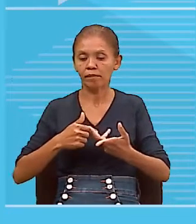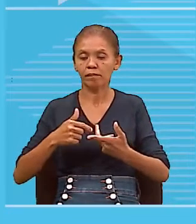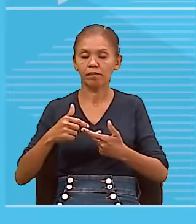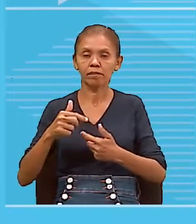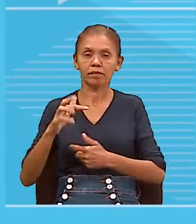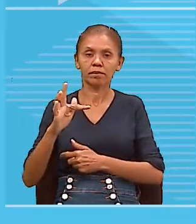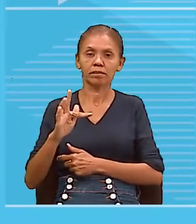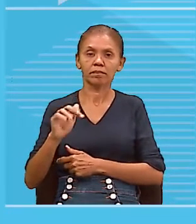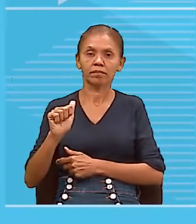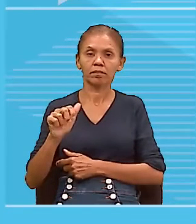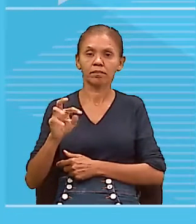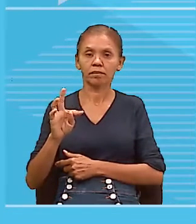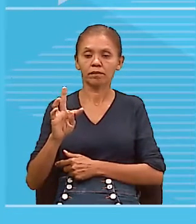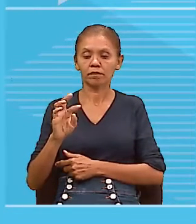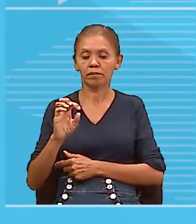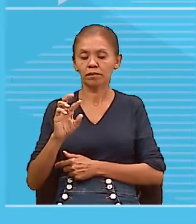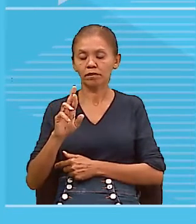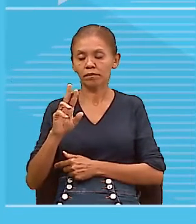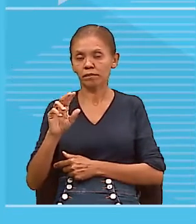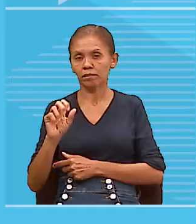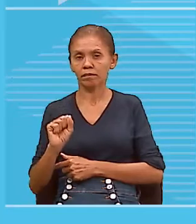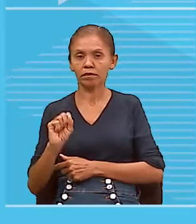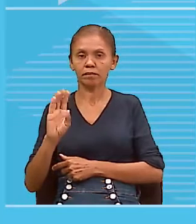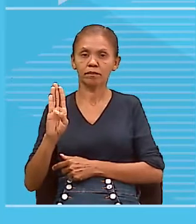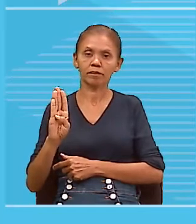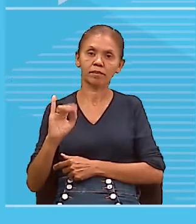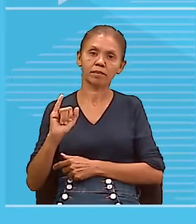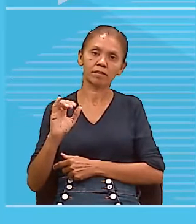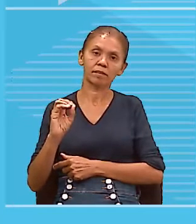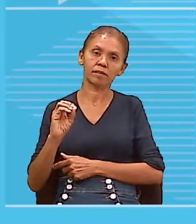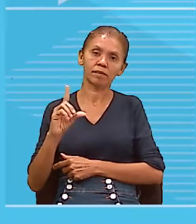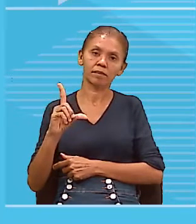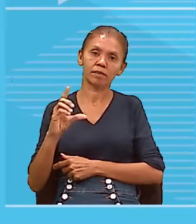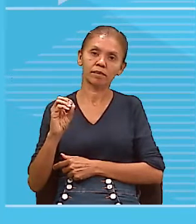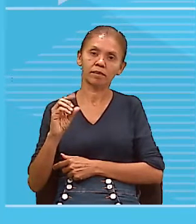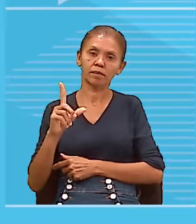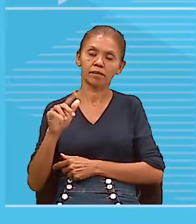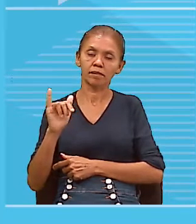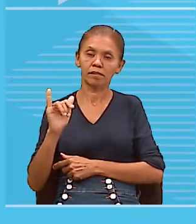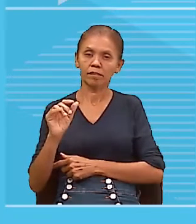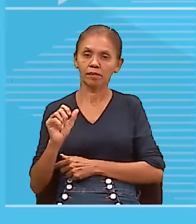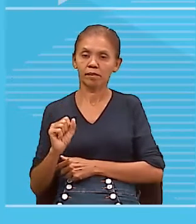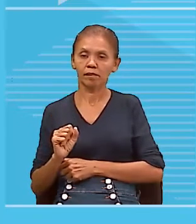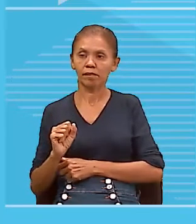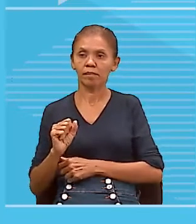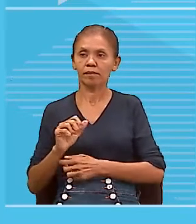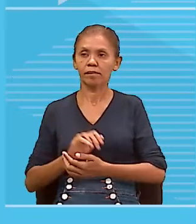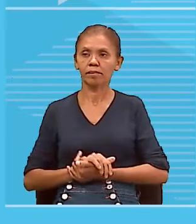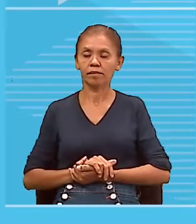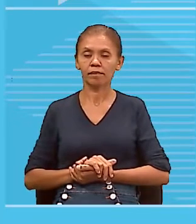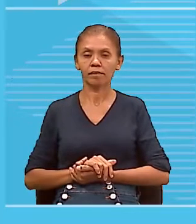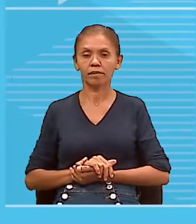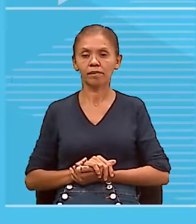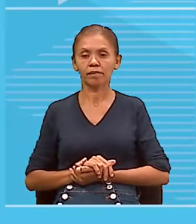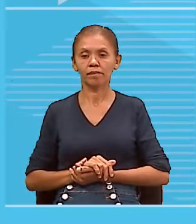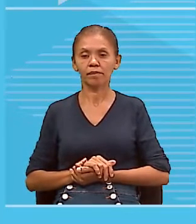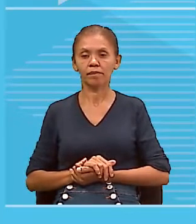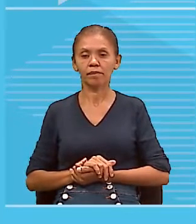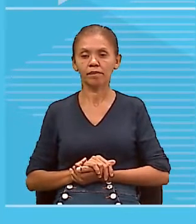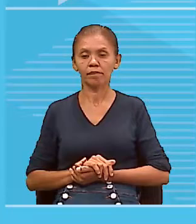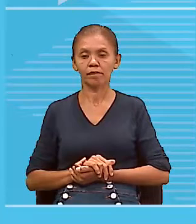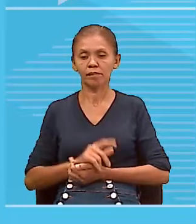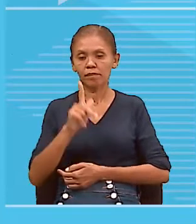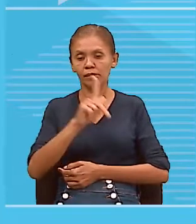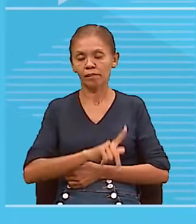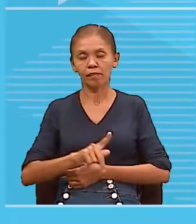isso para mim é uma novidade porque apesar da gente sempre eu sempre pensa nisso né enquanto uma pessoa